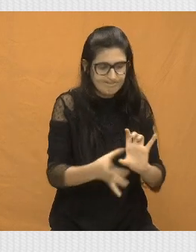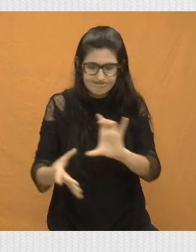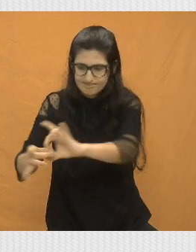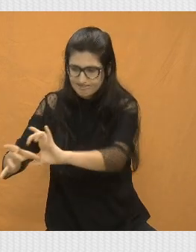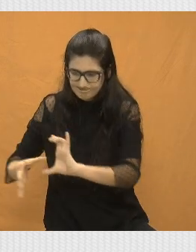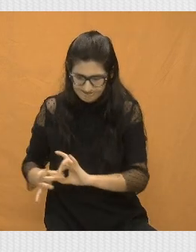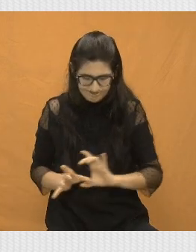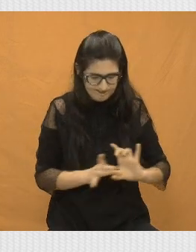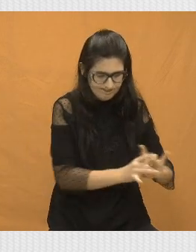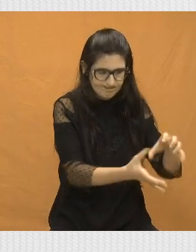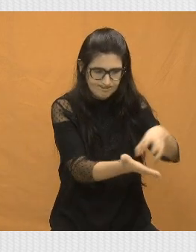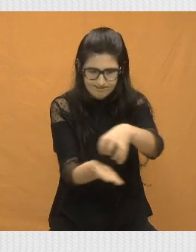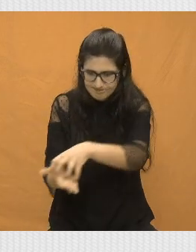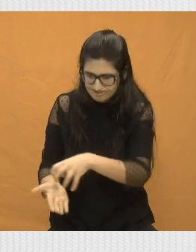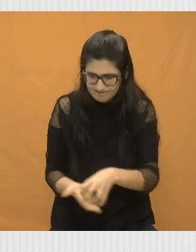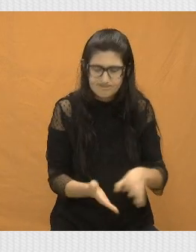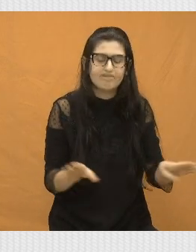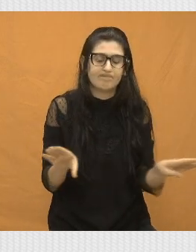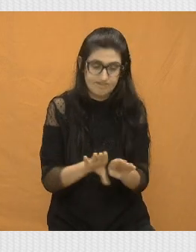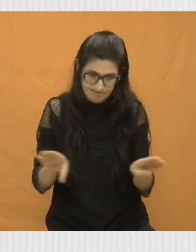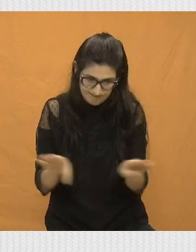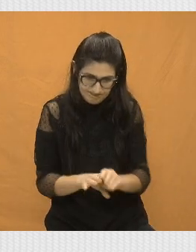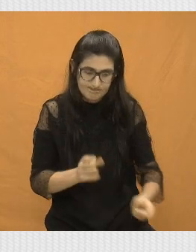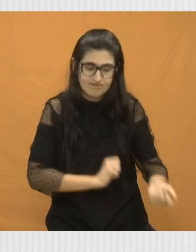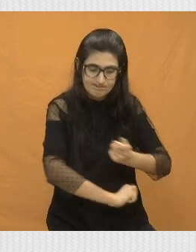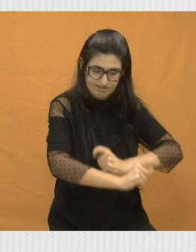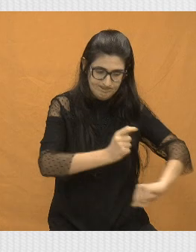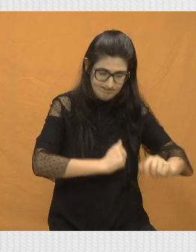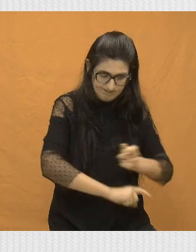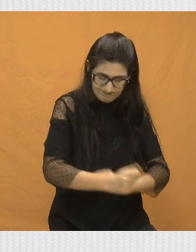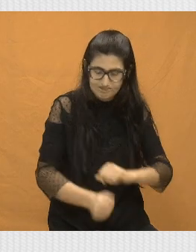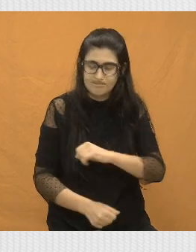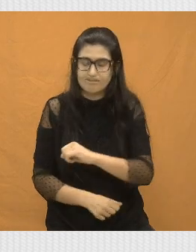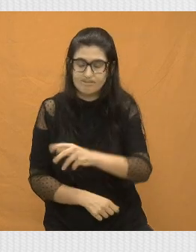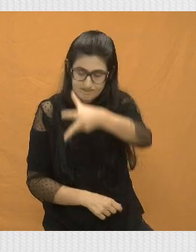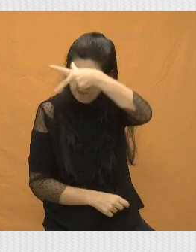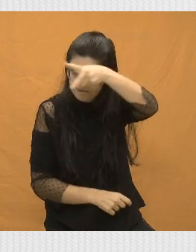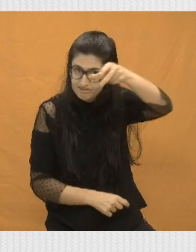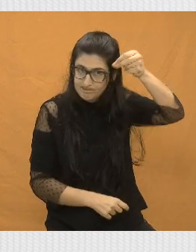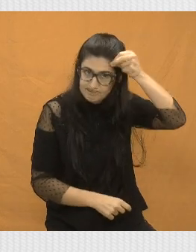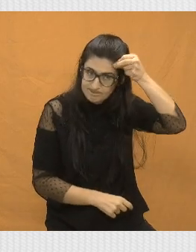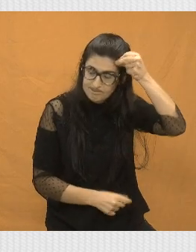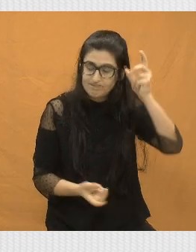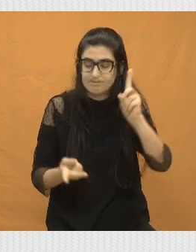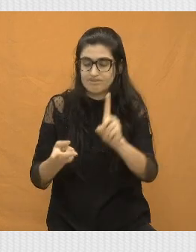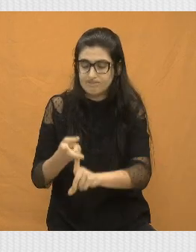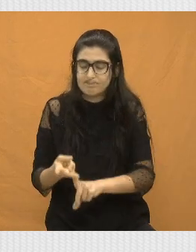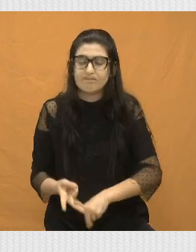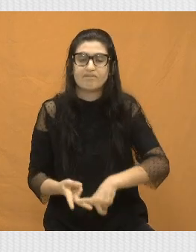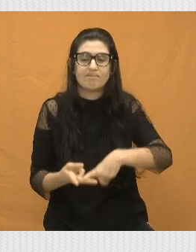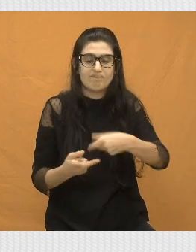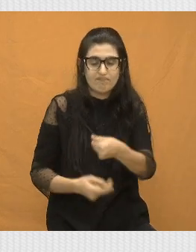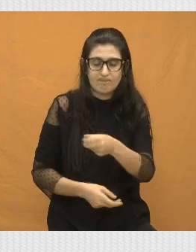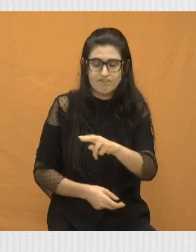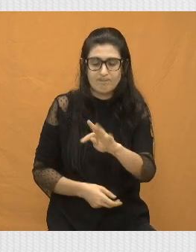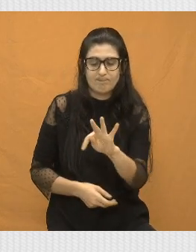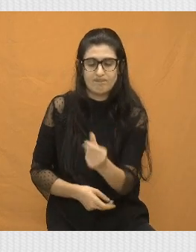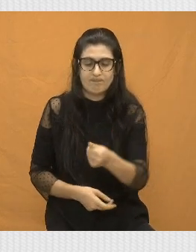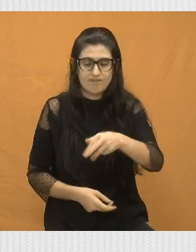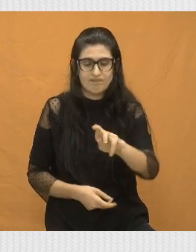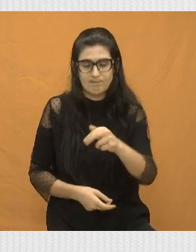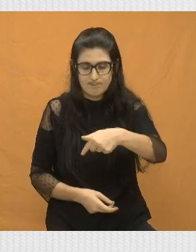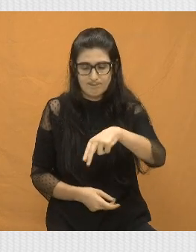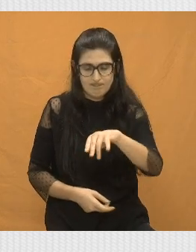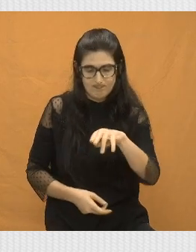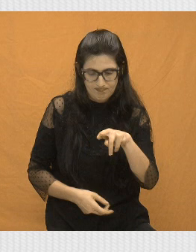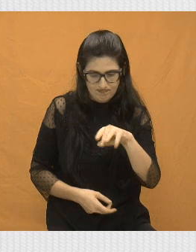traz também as receitas de rentabilidade do IPMJ, das autarquias, fundações e prefeitura.